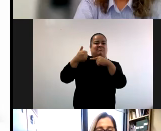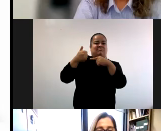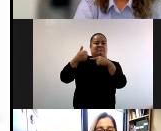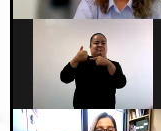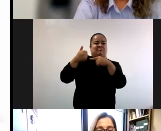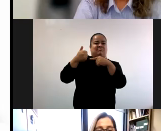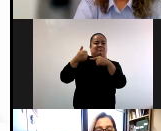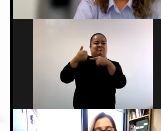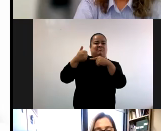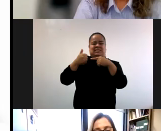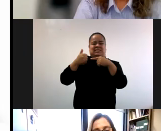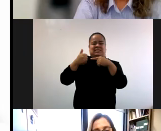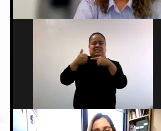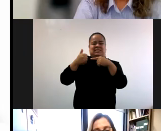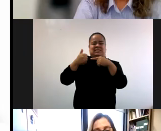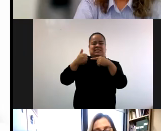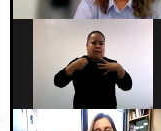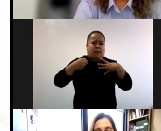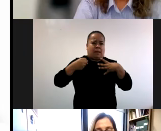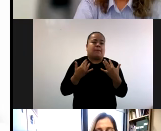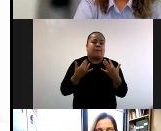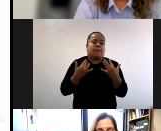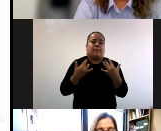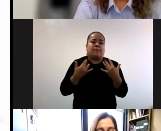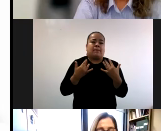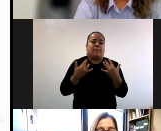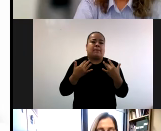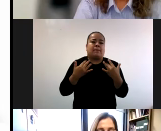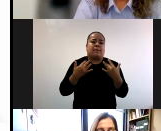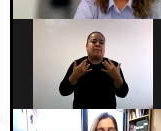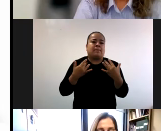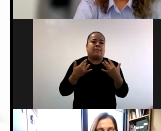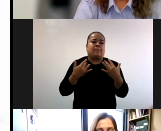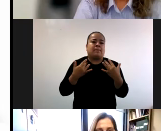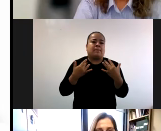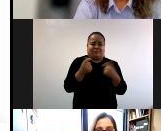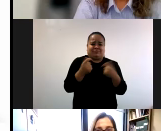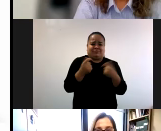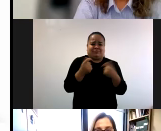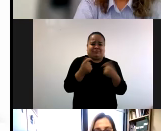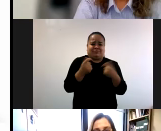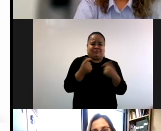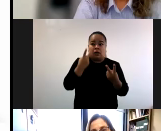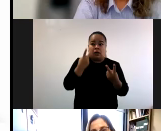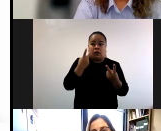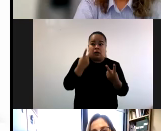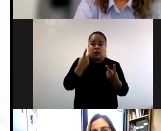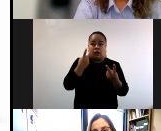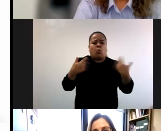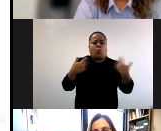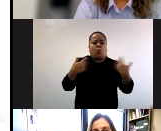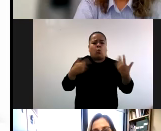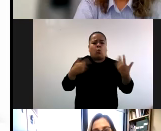números de casos. E que também, nesses países, se está observando um aumento importante relacionado